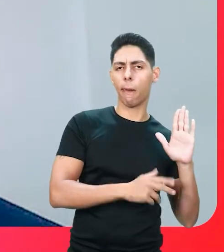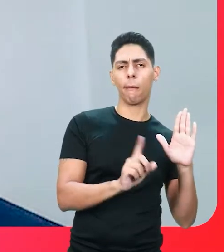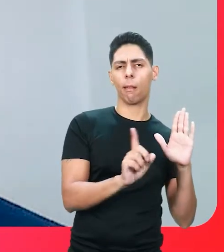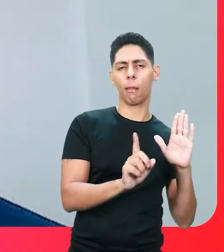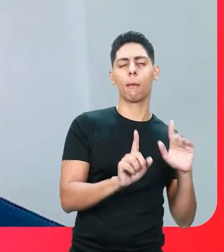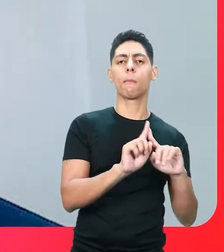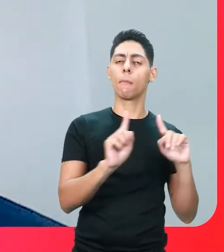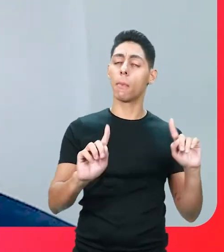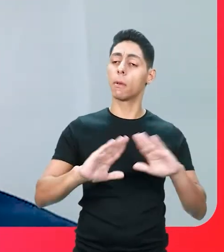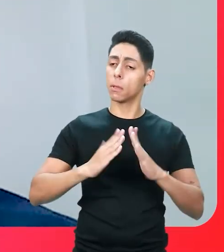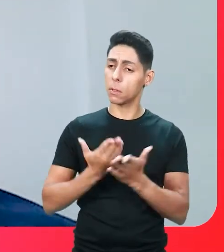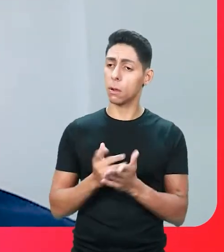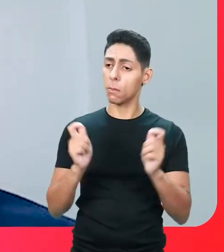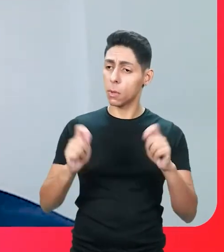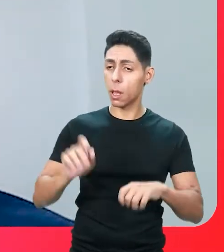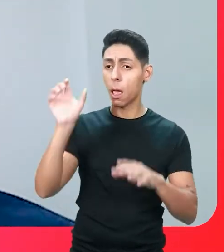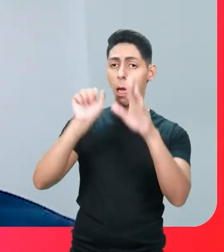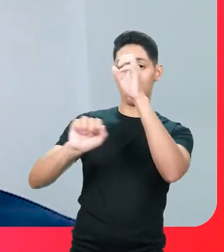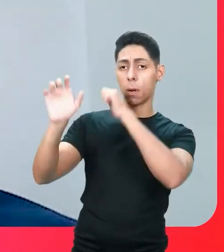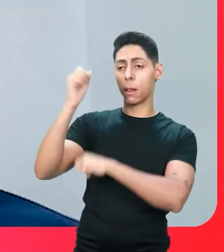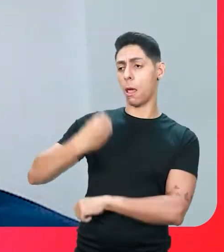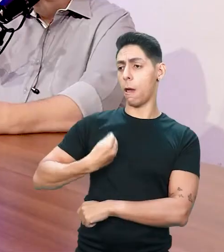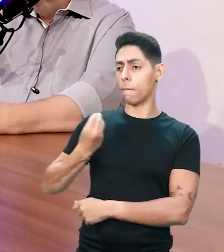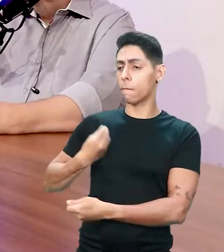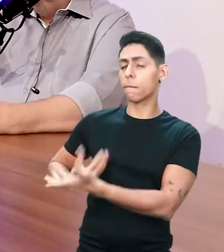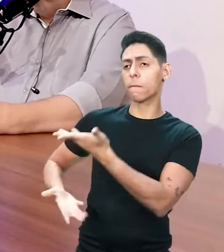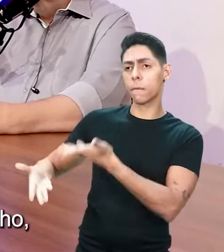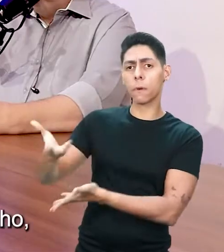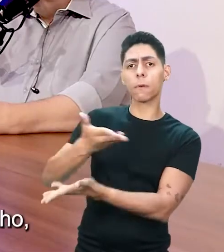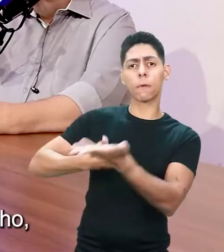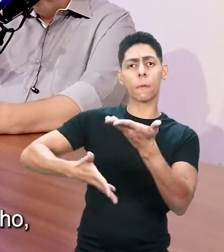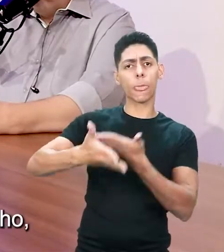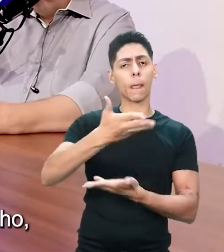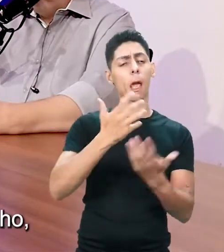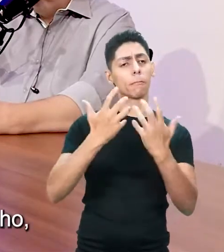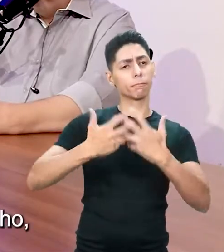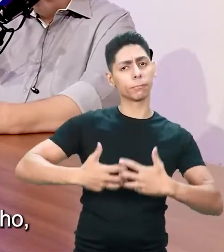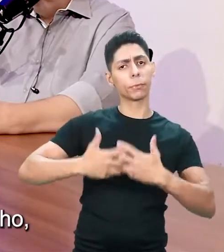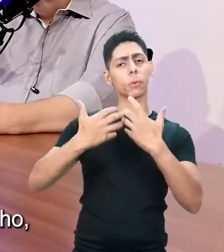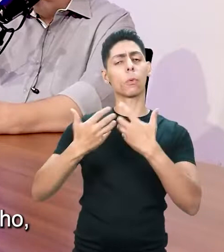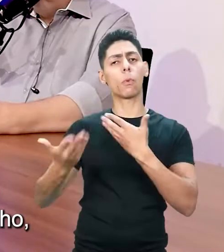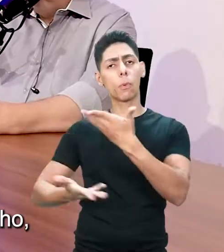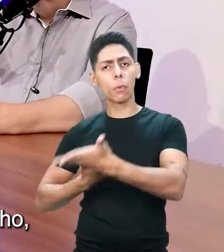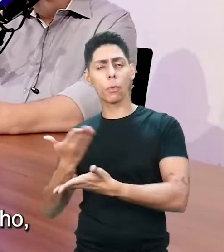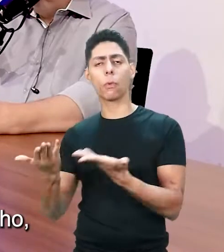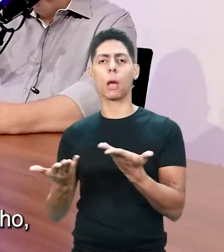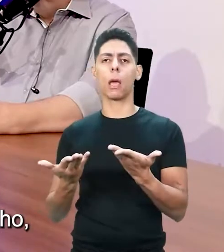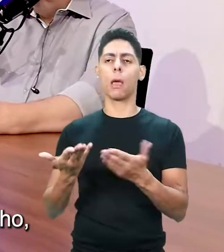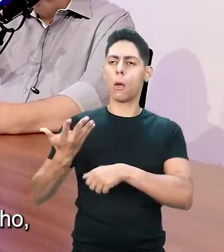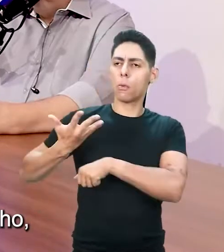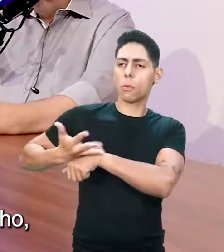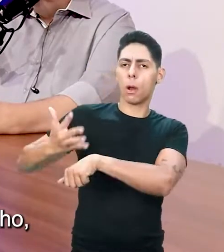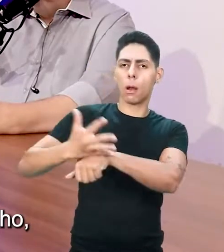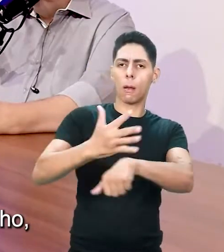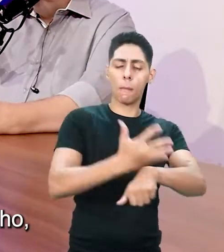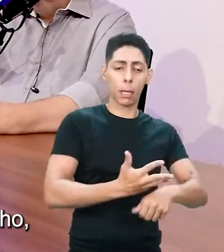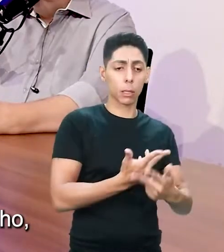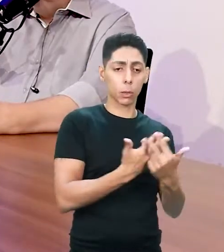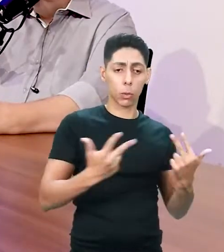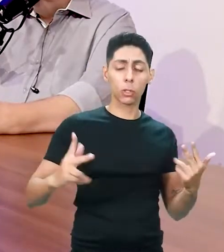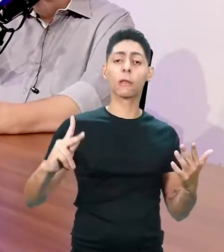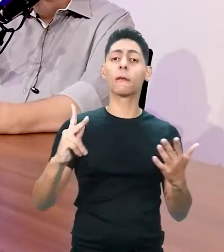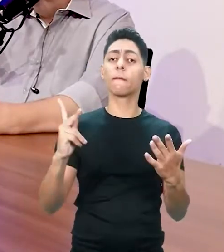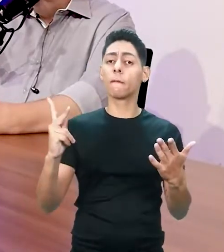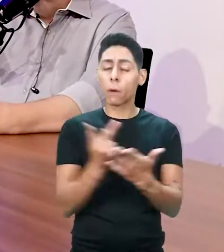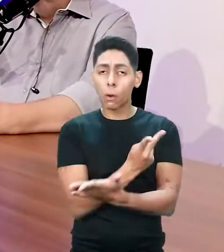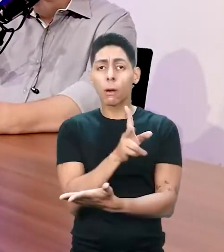aprender a conviver, a criar convivência. É um simulacro daquilo que a gente vai enfrentar no mercado de trabalho.